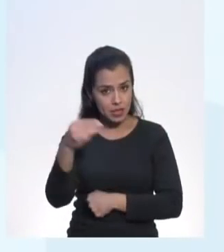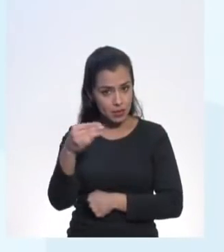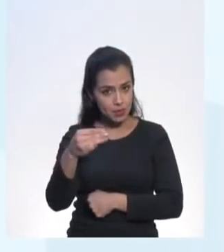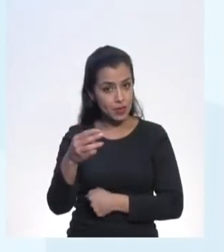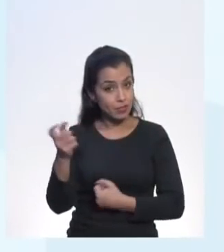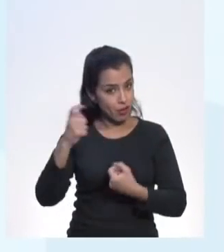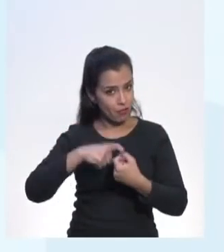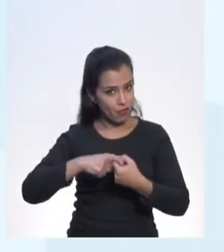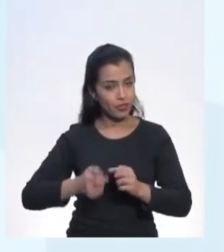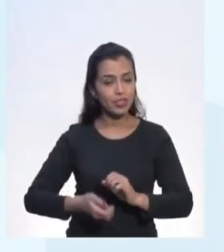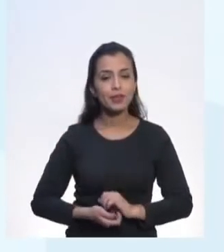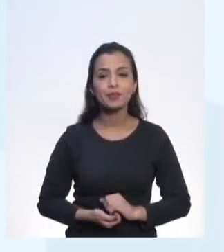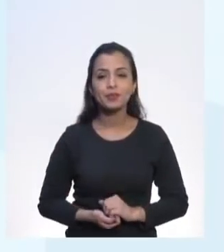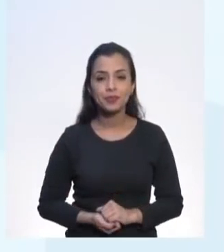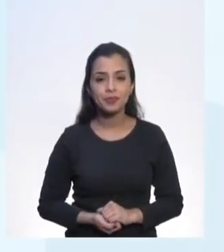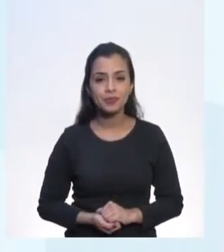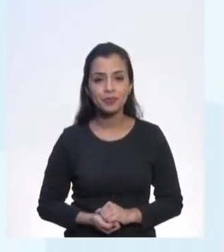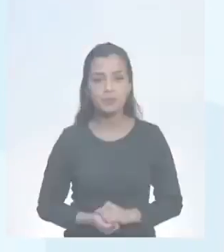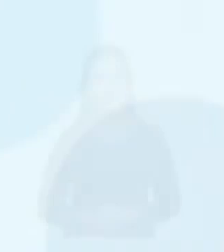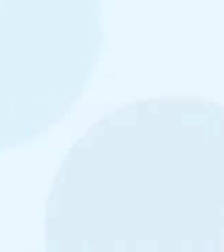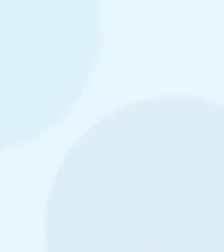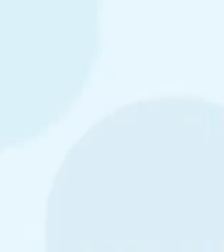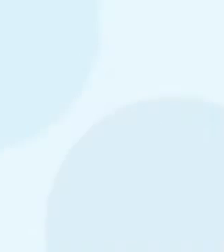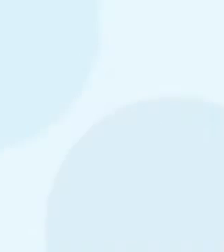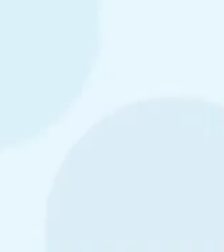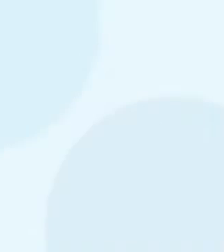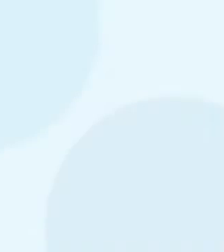e retornamos.